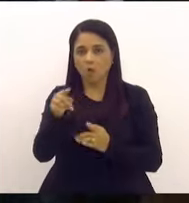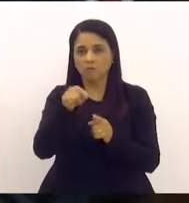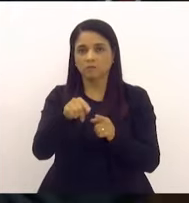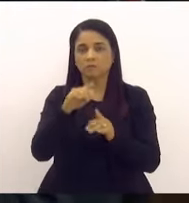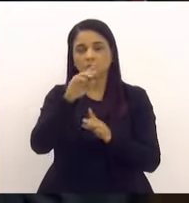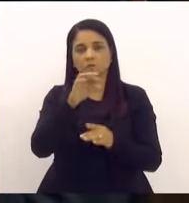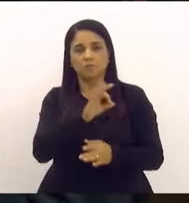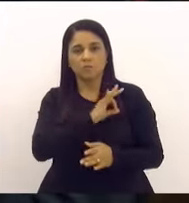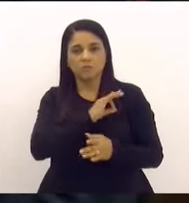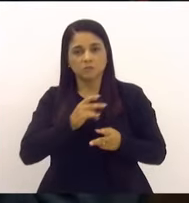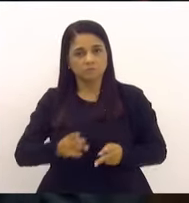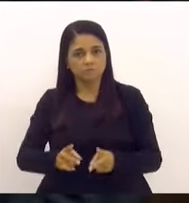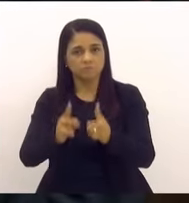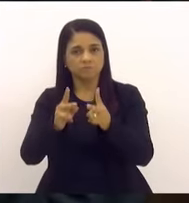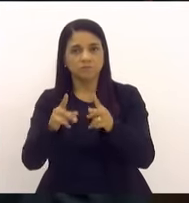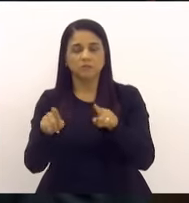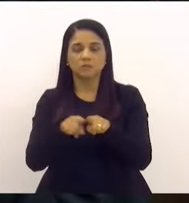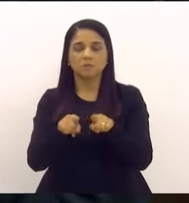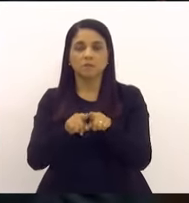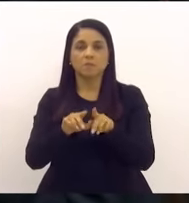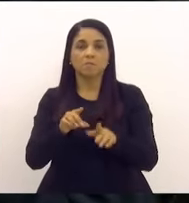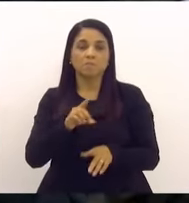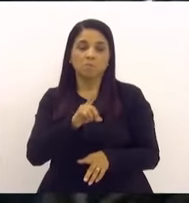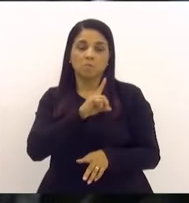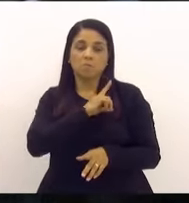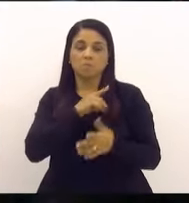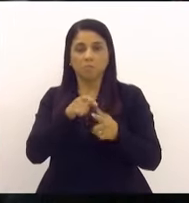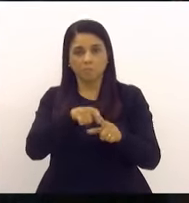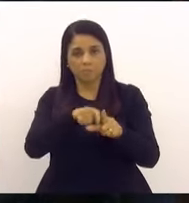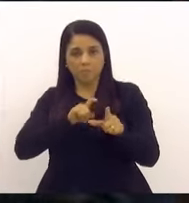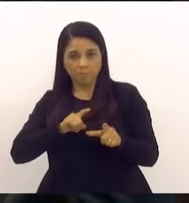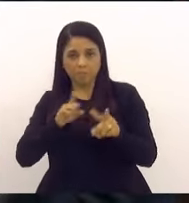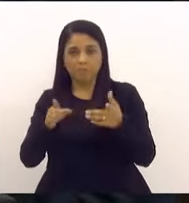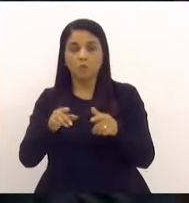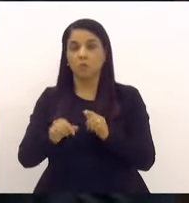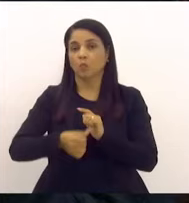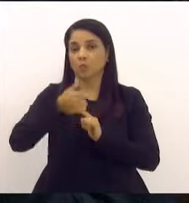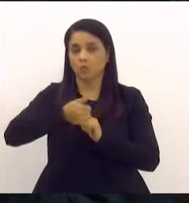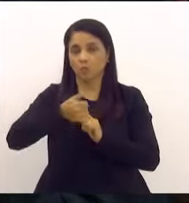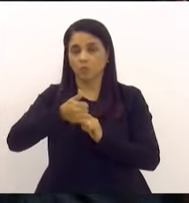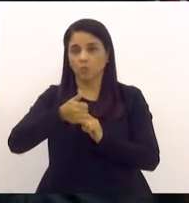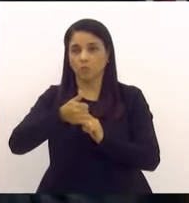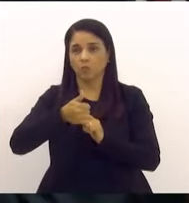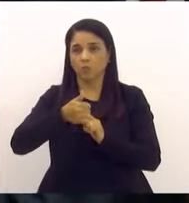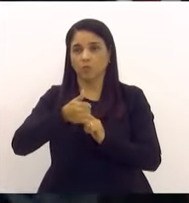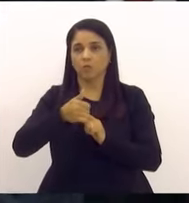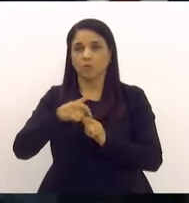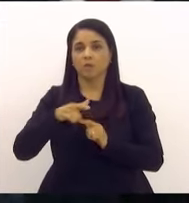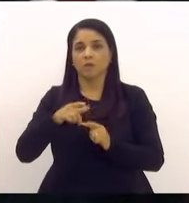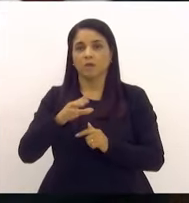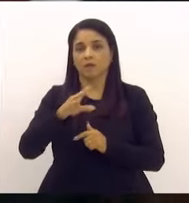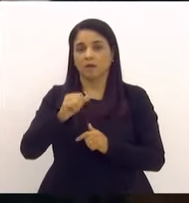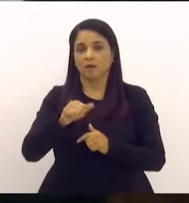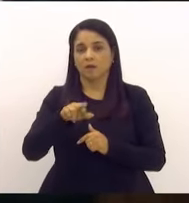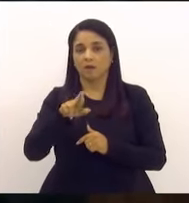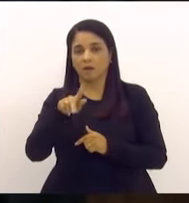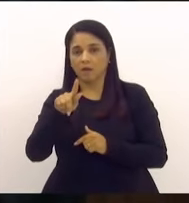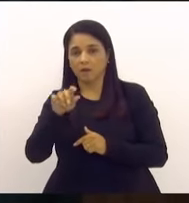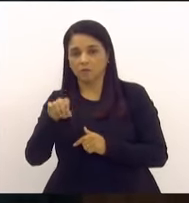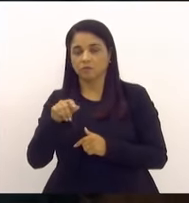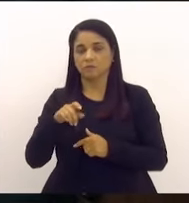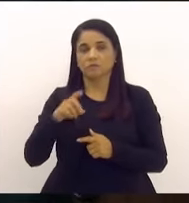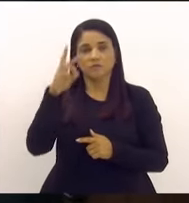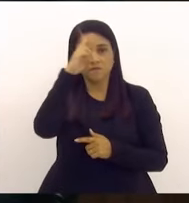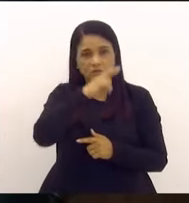Civil, com exceção do cargo de delegado de polícia da seguinte forma. 1. Nos cargos de investigador